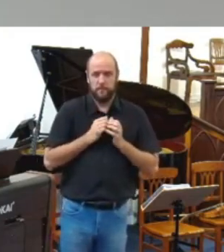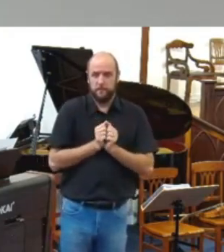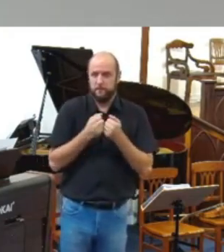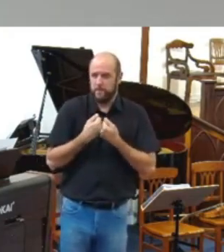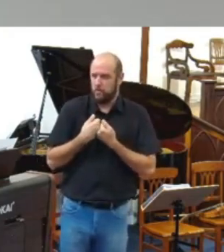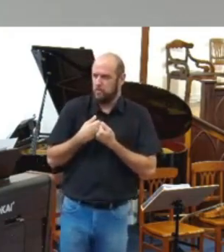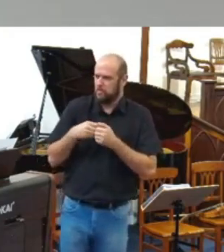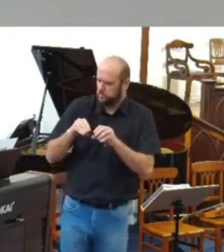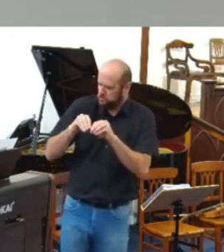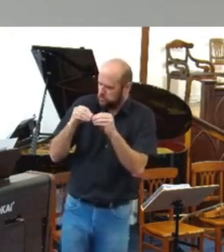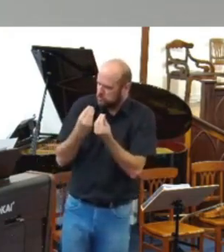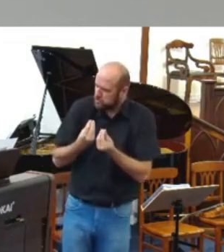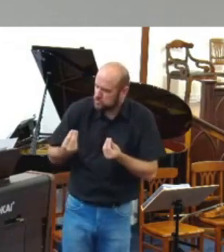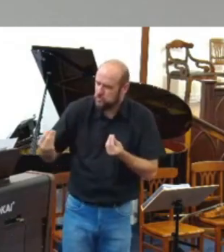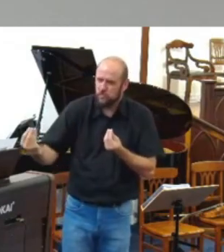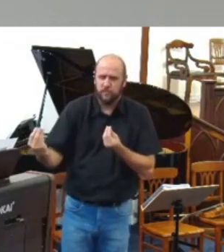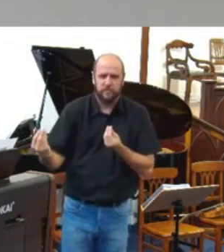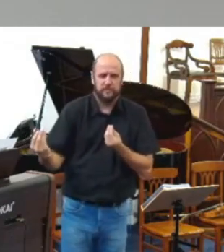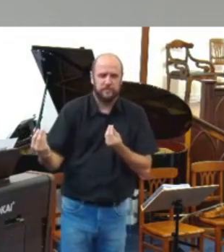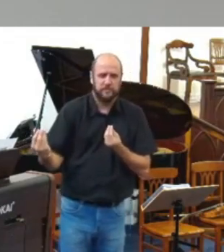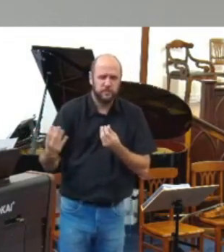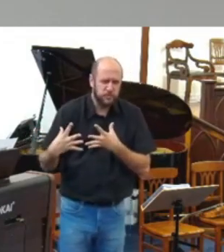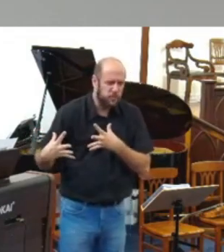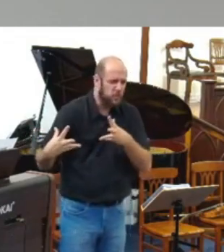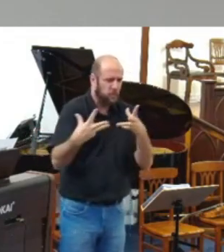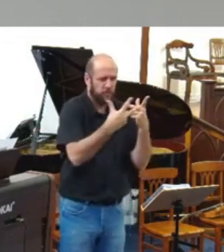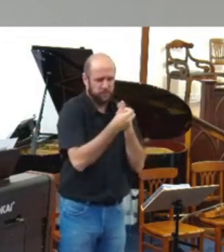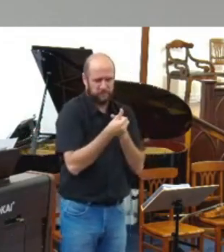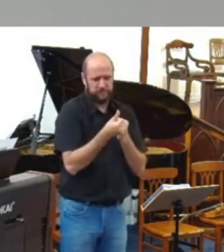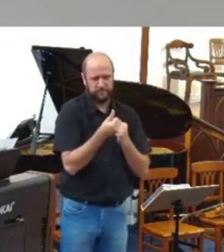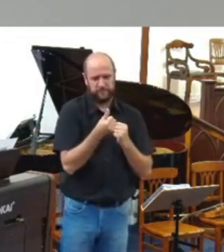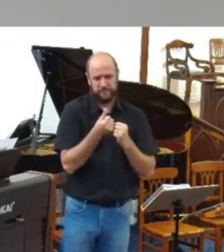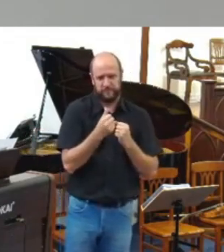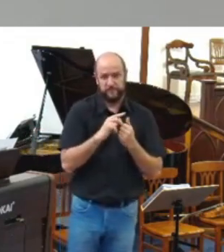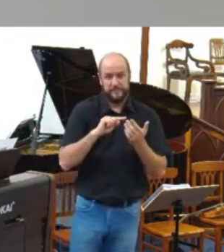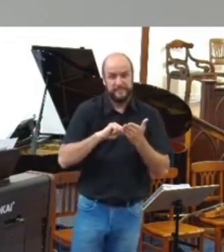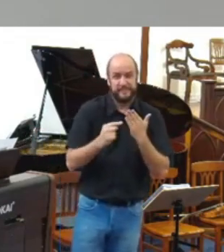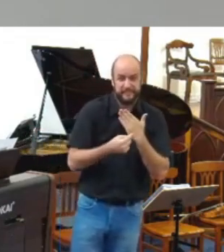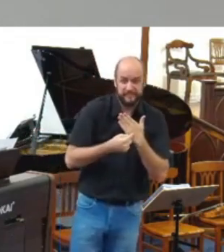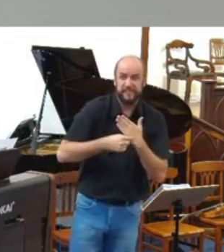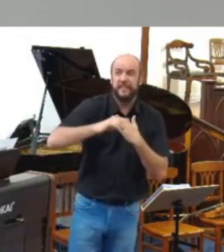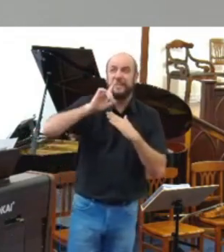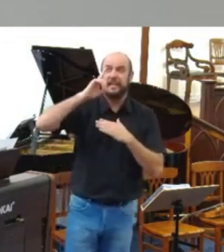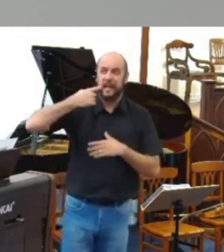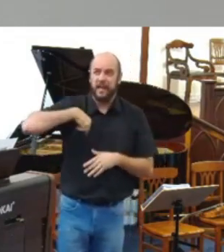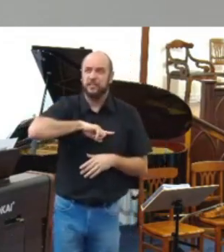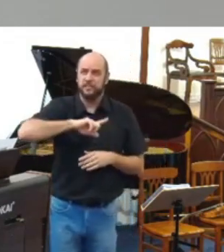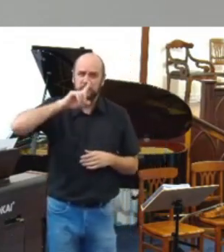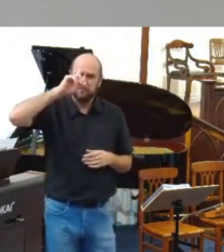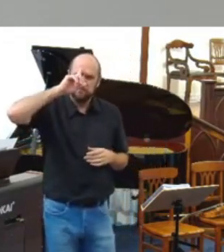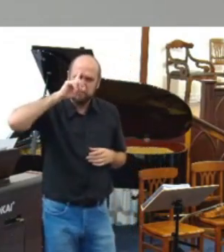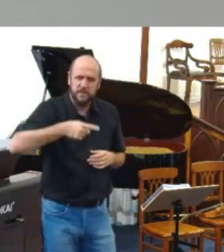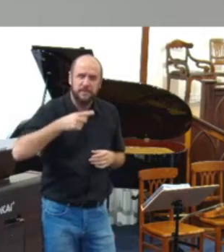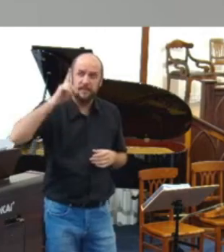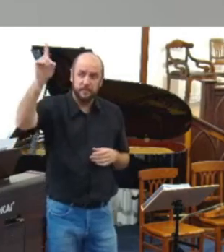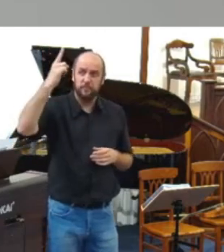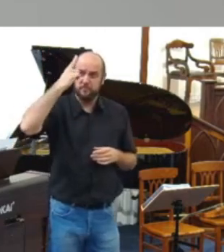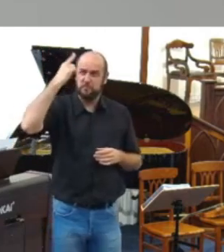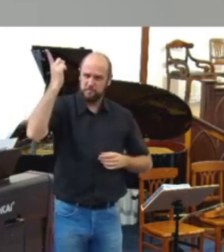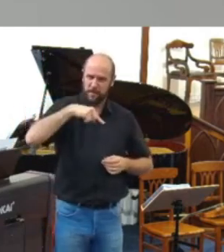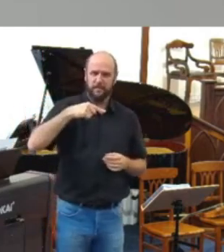para ti. Nós somos enviados, irmãos. Pode ser que a gente tenha dificuldade de vez em quando com